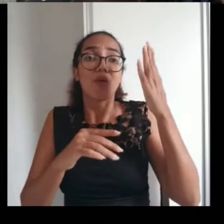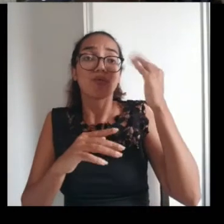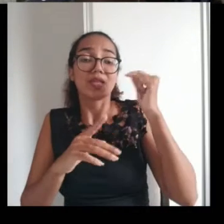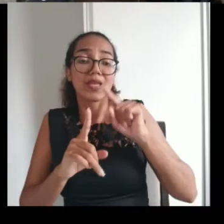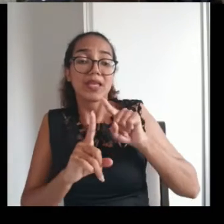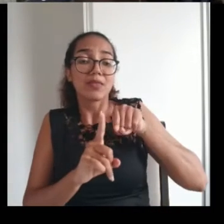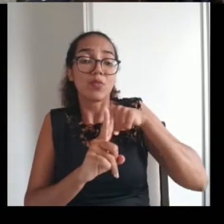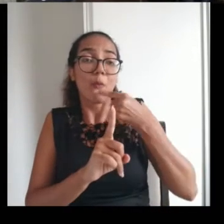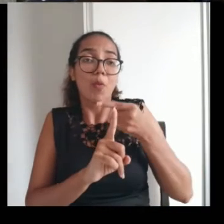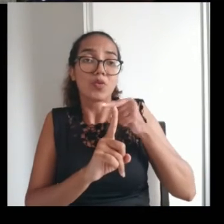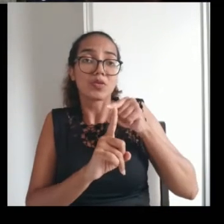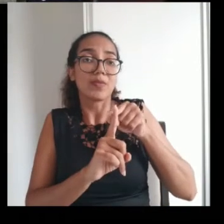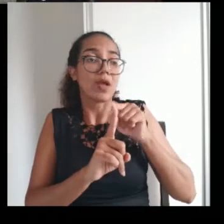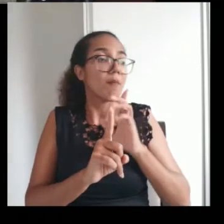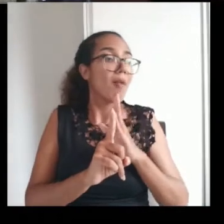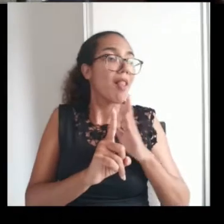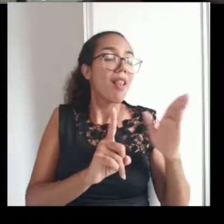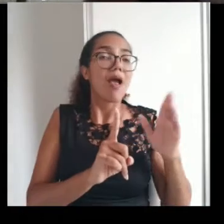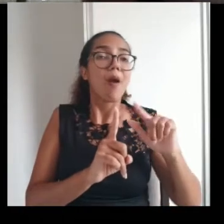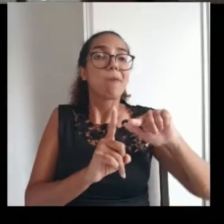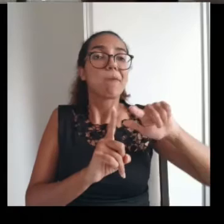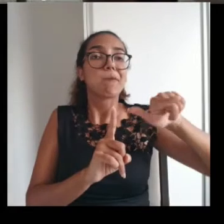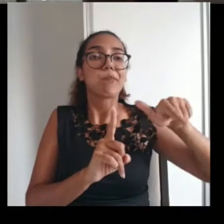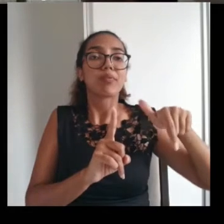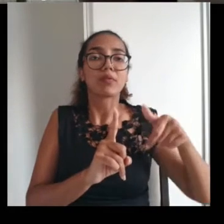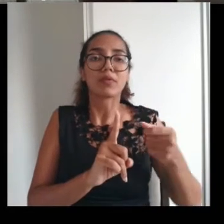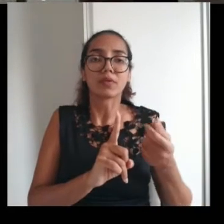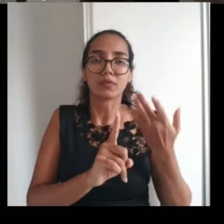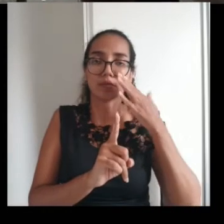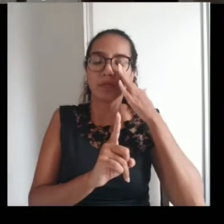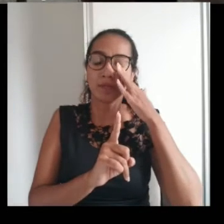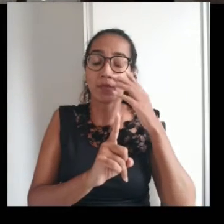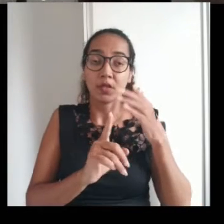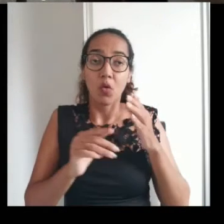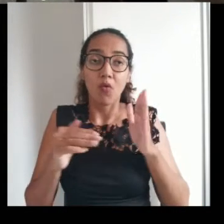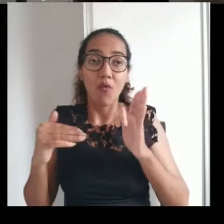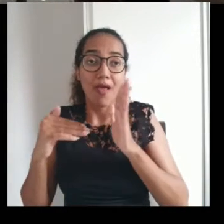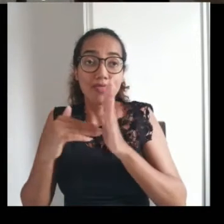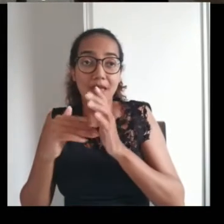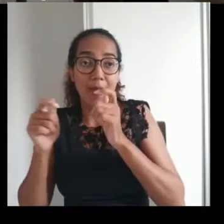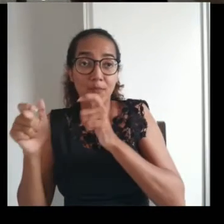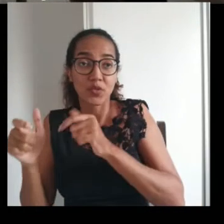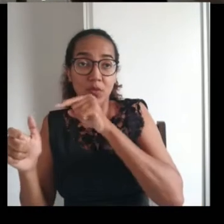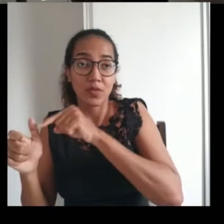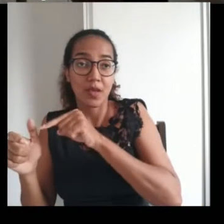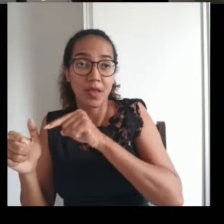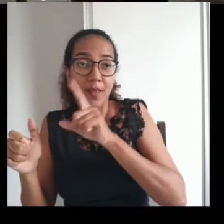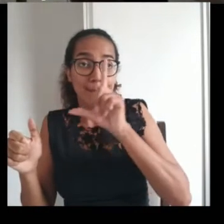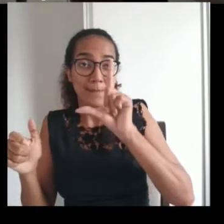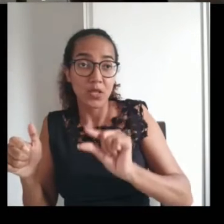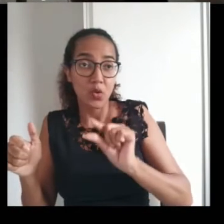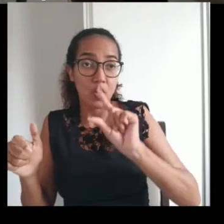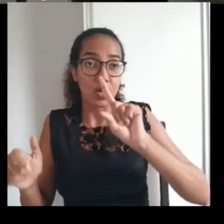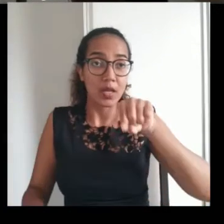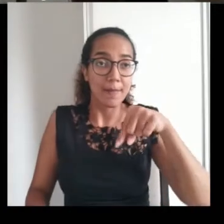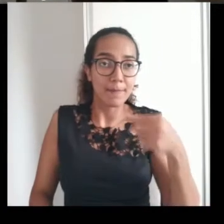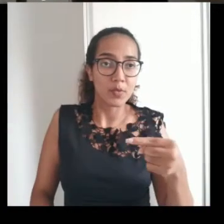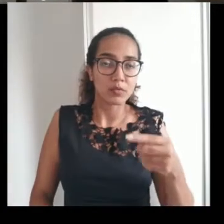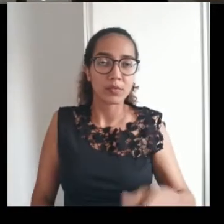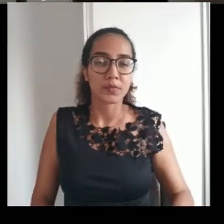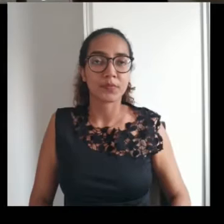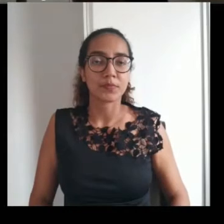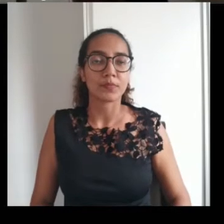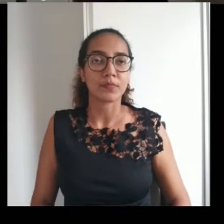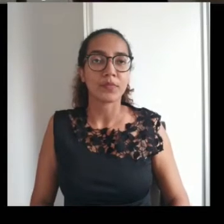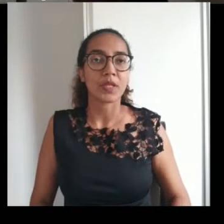Então, eu não percorro o array todo. Eu percorro até a posição dele menor do que próxima. Aí, para cada uma conta dessa, para cada conta na